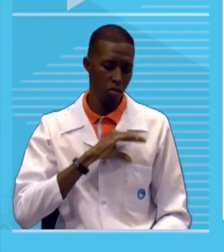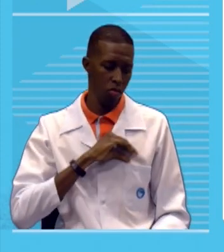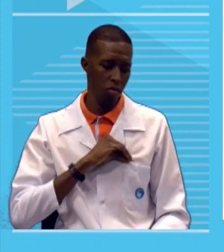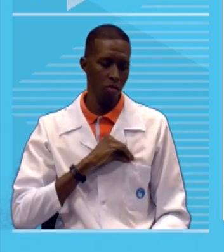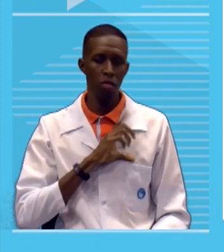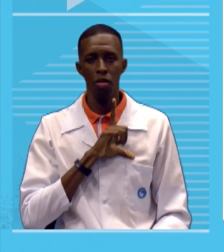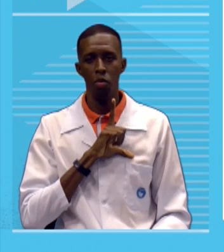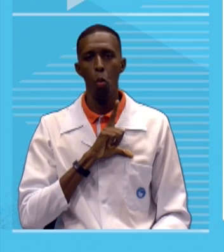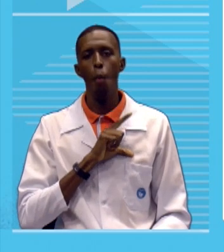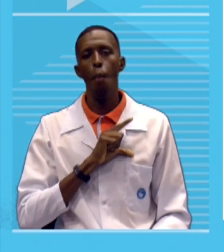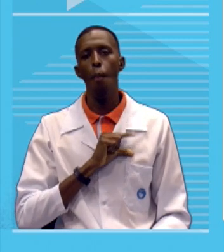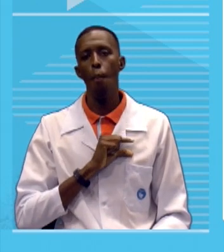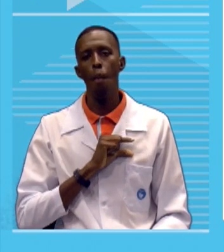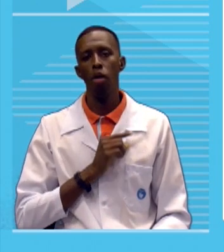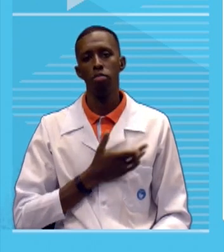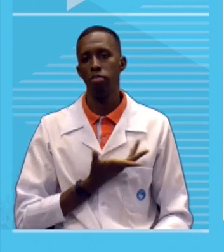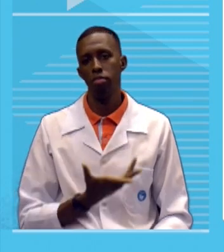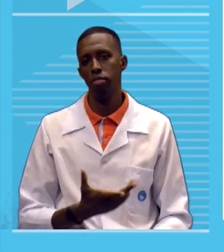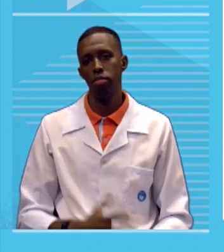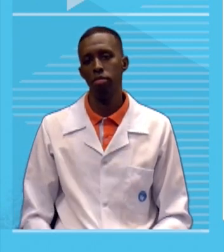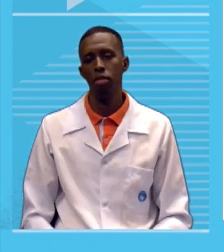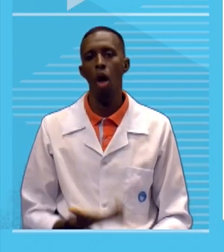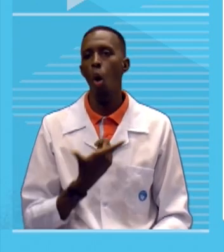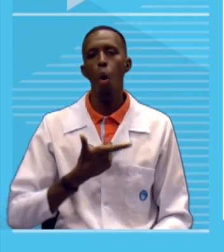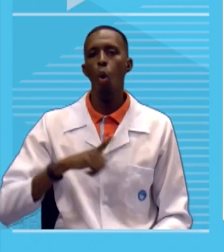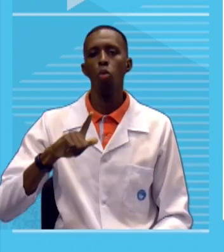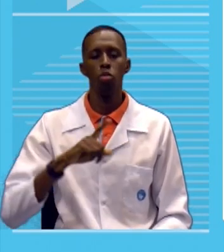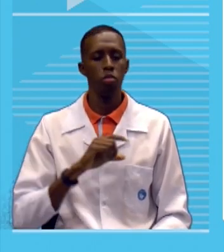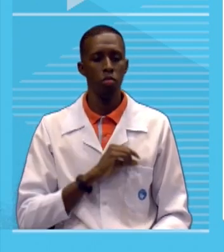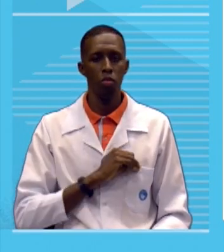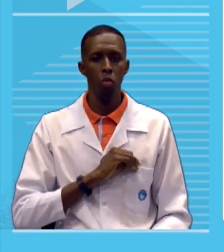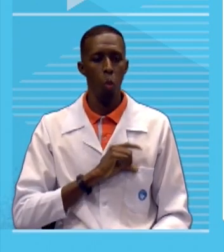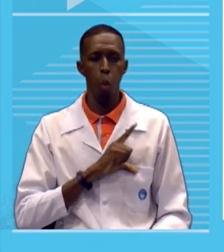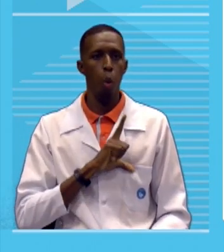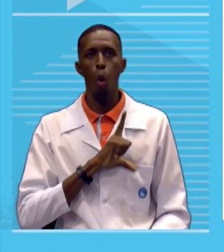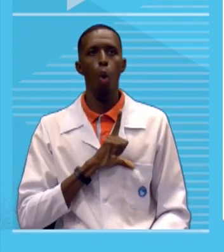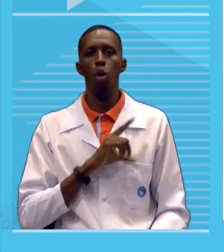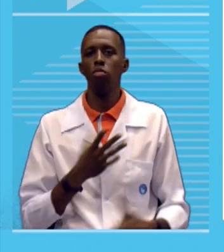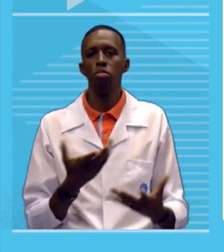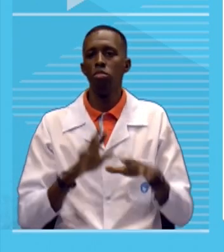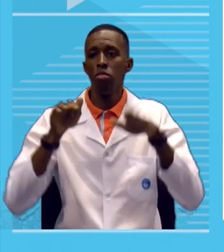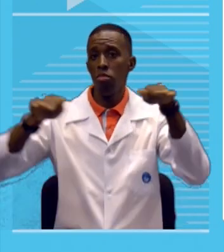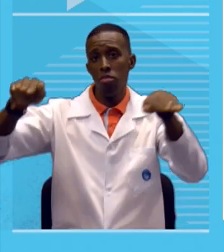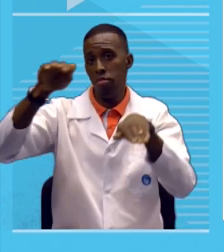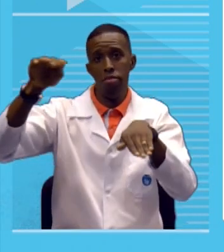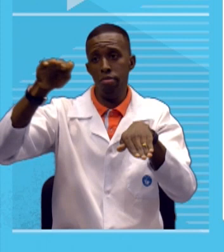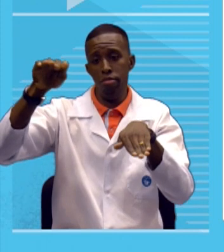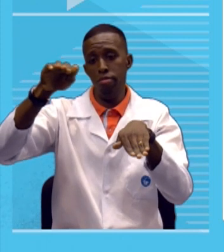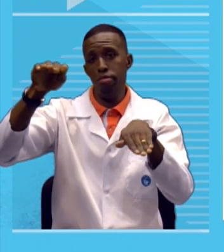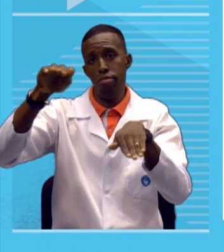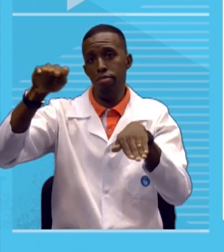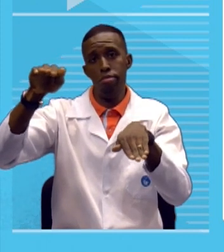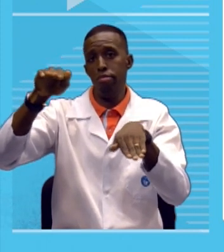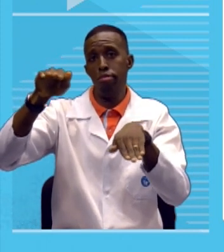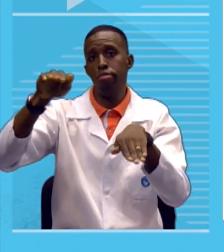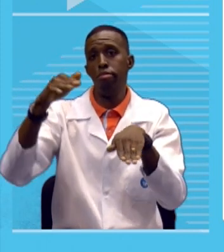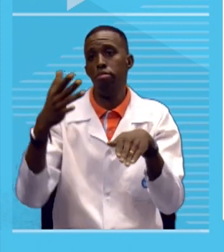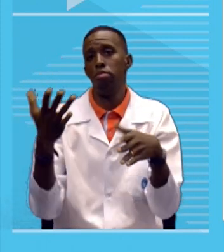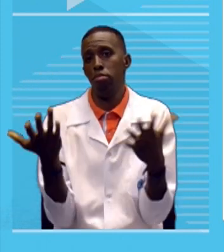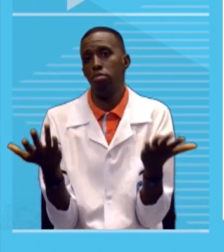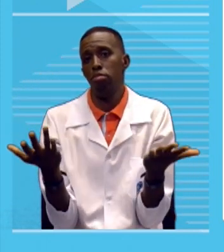com o IBGE, um trabalhador que ganha R$ 1.000 por mês, né, que é o salário mínimo no Brasil, ele deveria ficar pelo